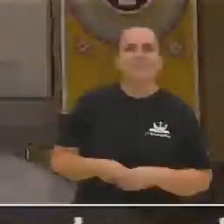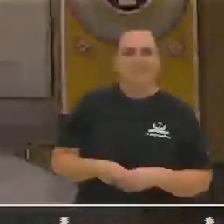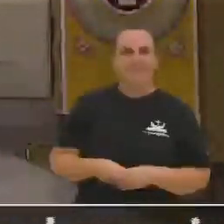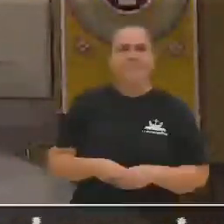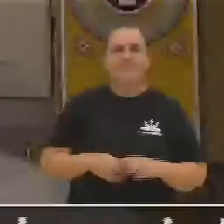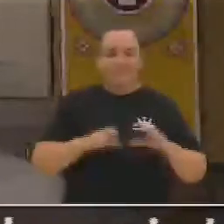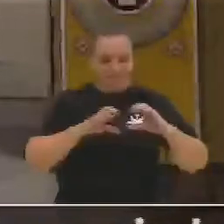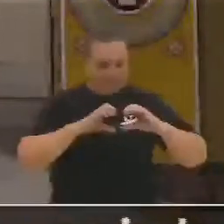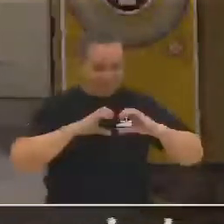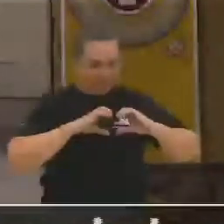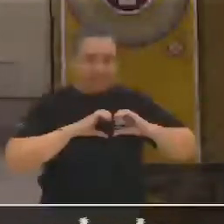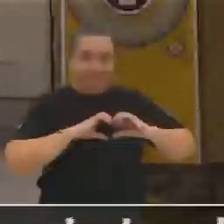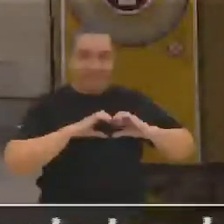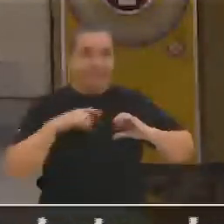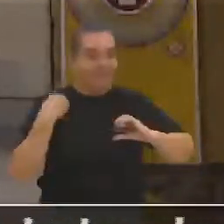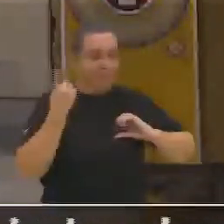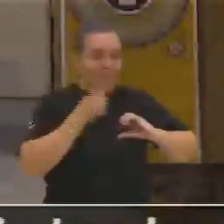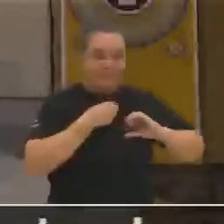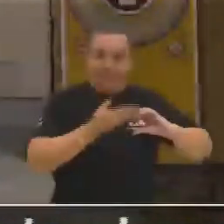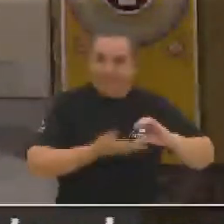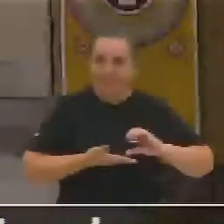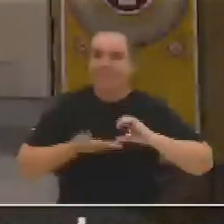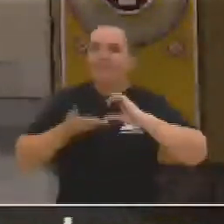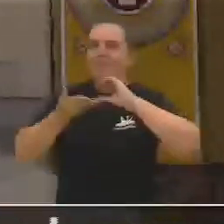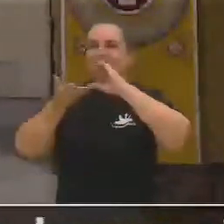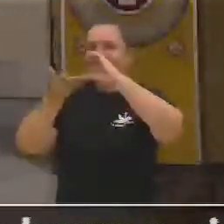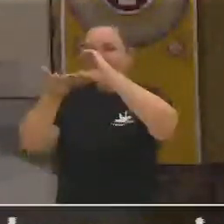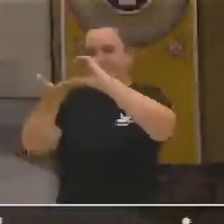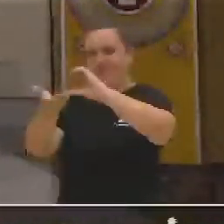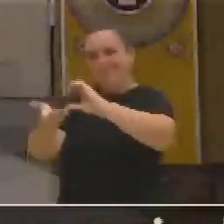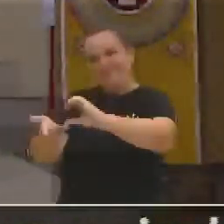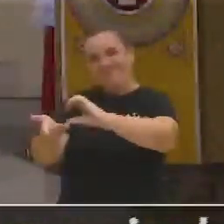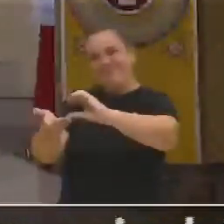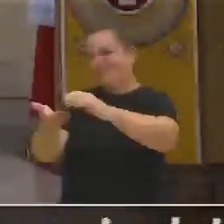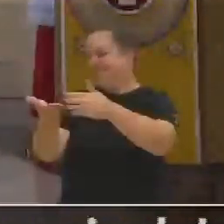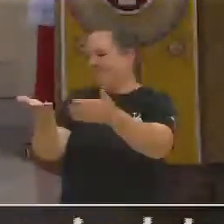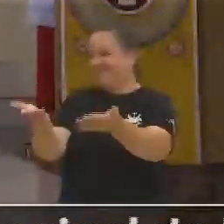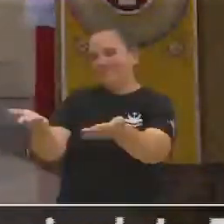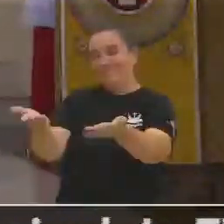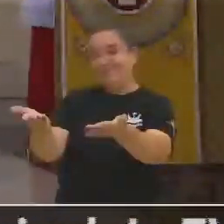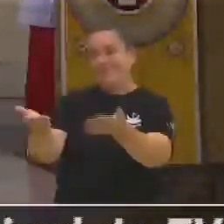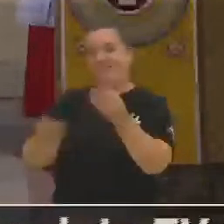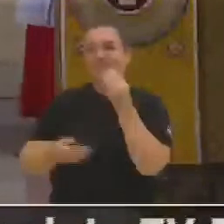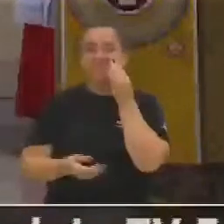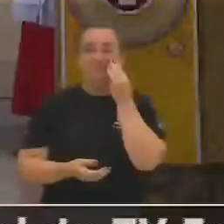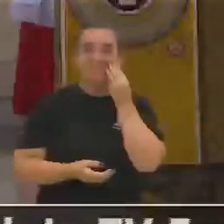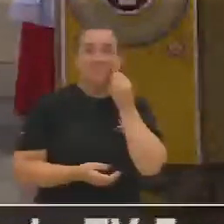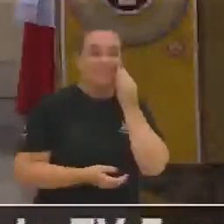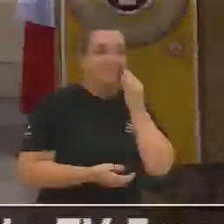depositamos. É Deus também nosso